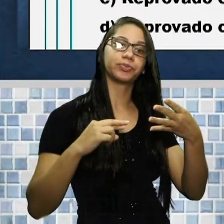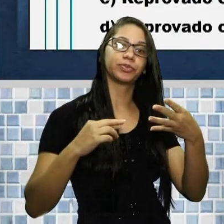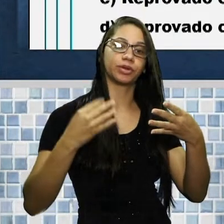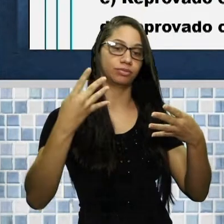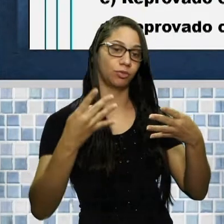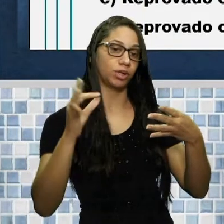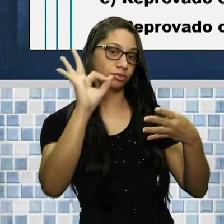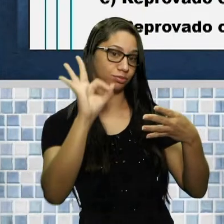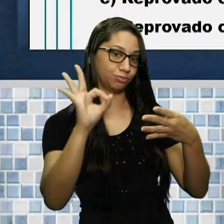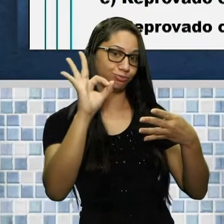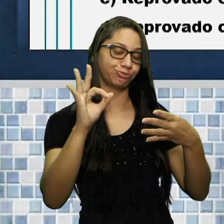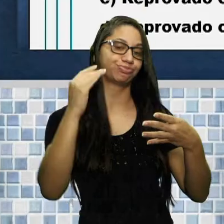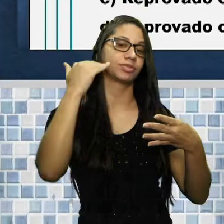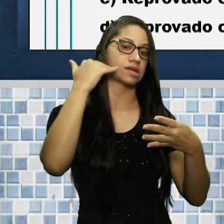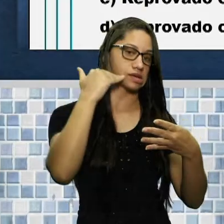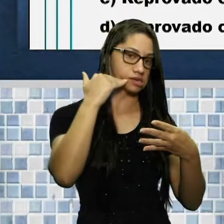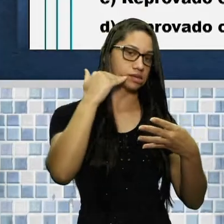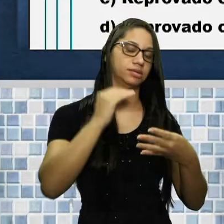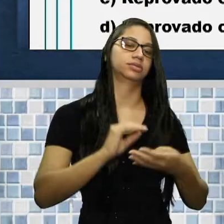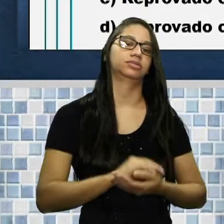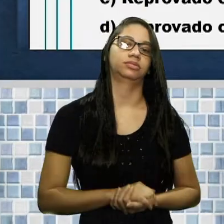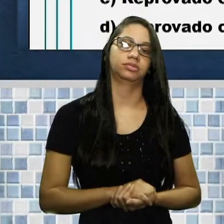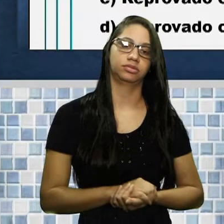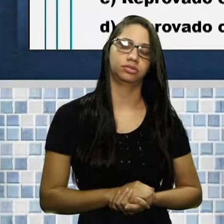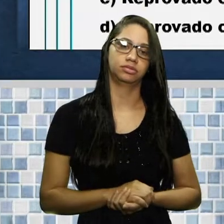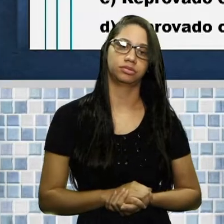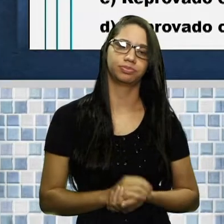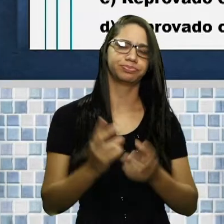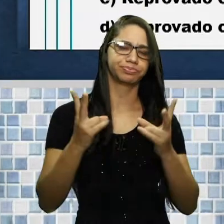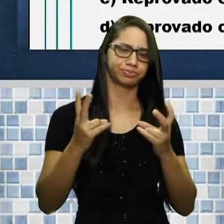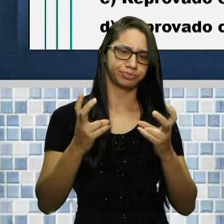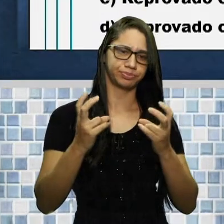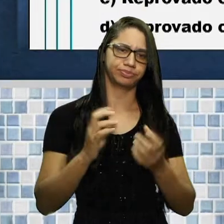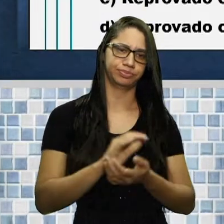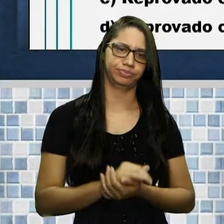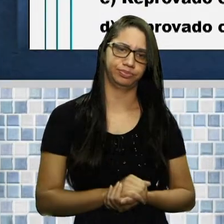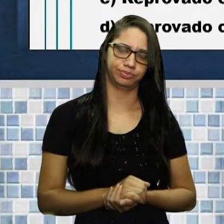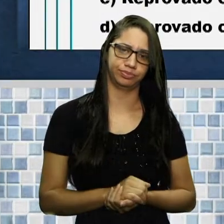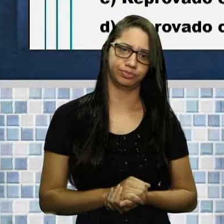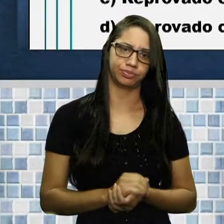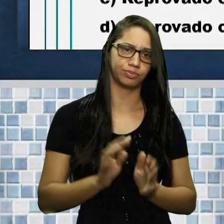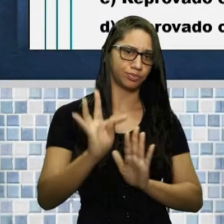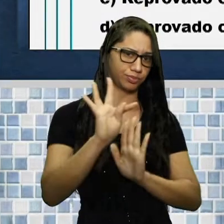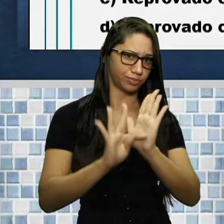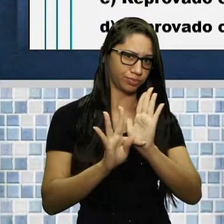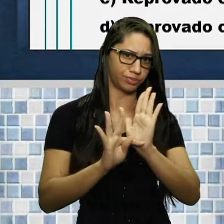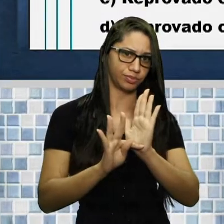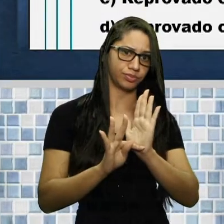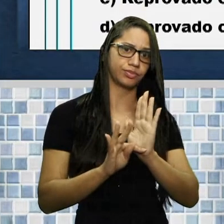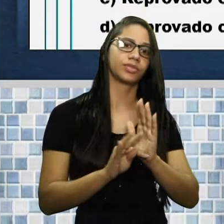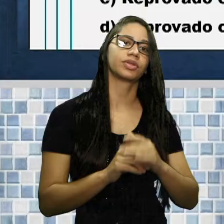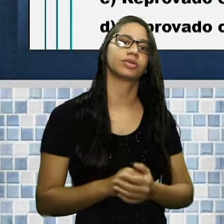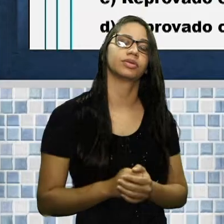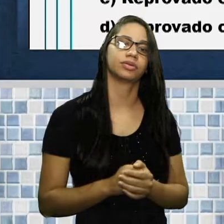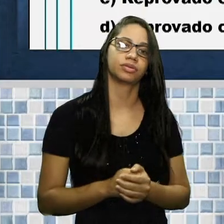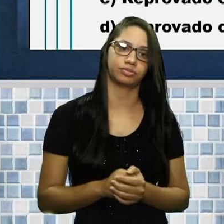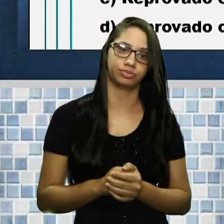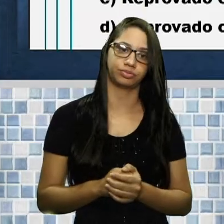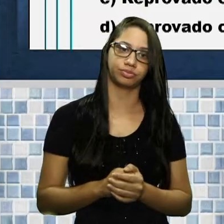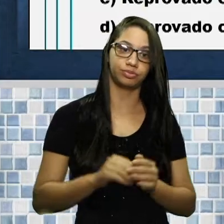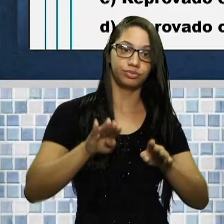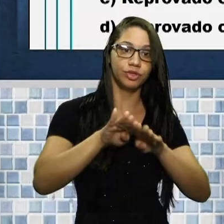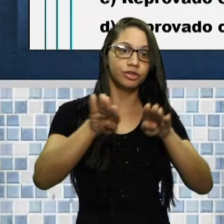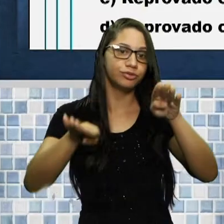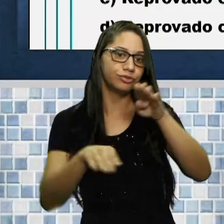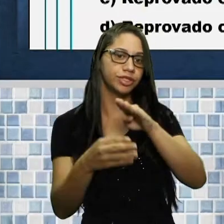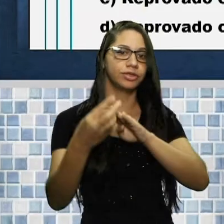com 4% de peças com defeito. Observe, pessoal, no texto ele diz que tem que ser defeito, tem que ser inferior